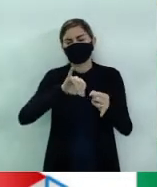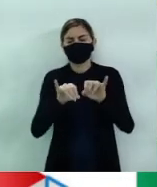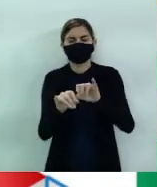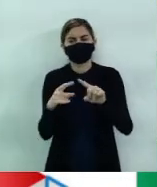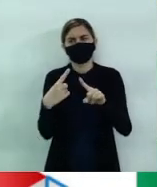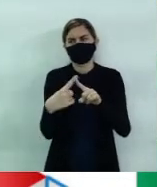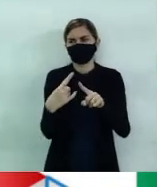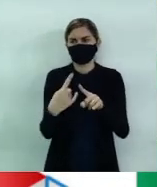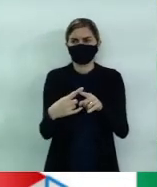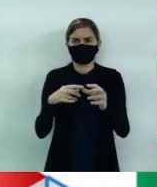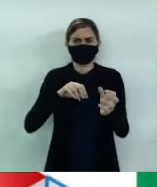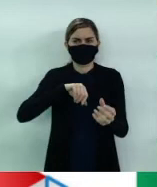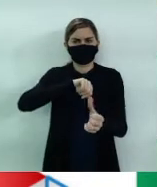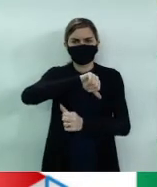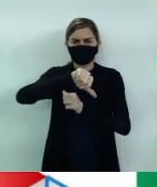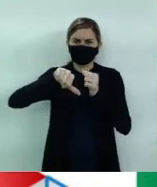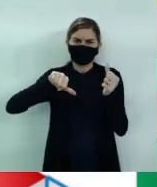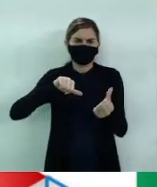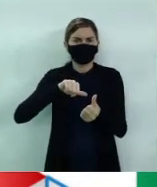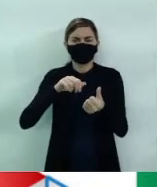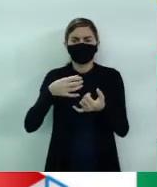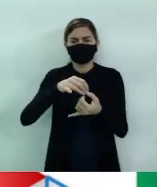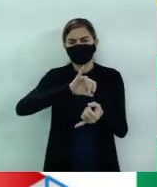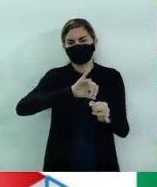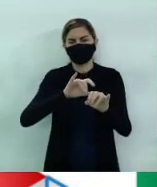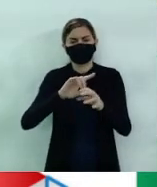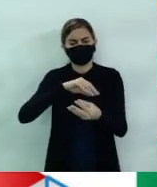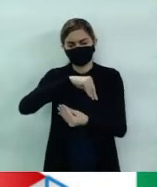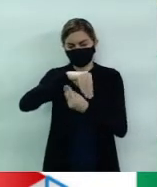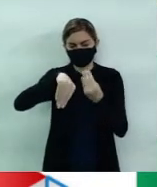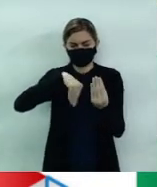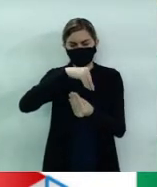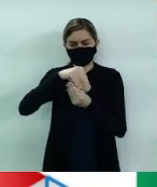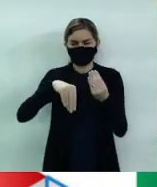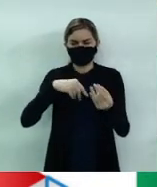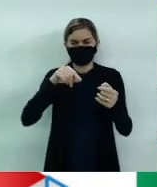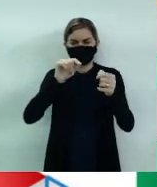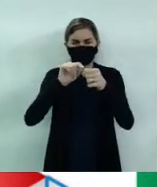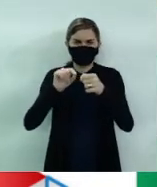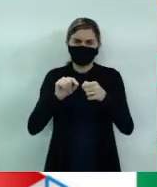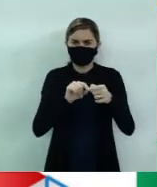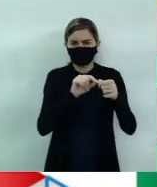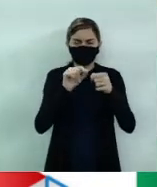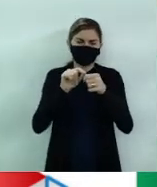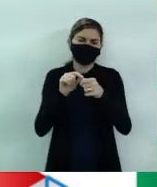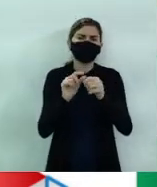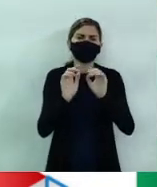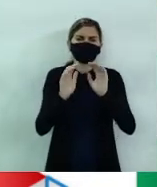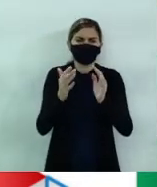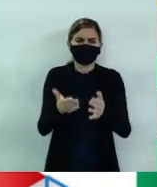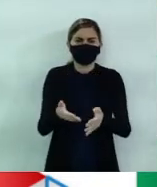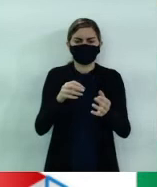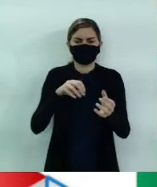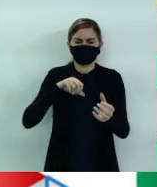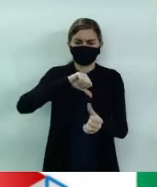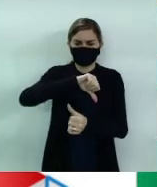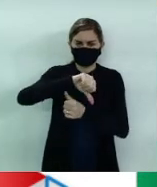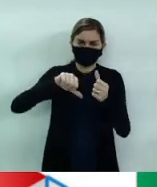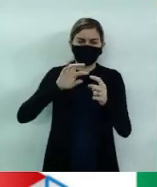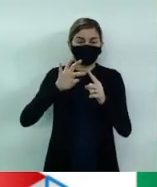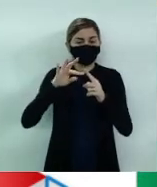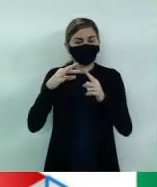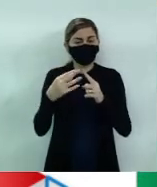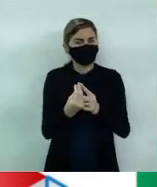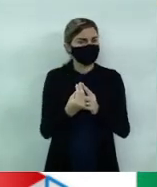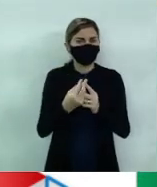uma transformação química, novas substâncias elas são formadas. Já a transformação